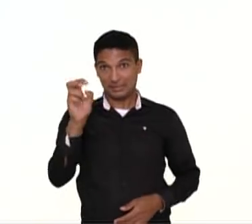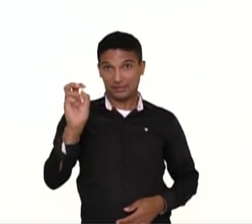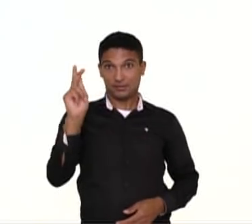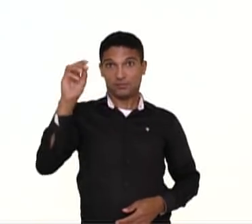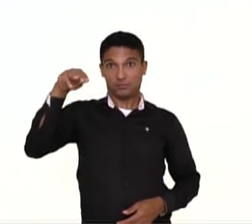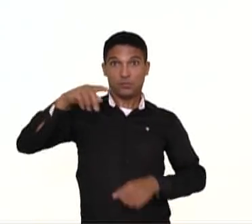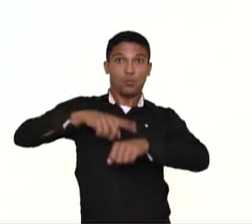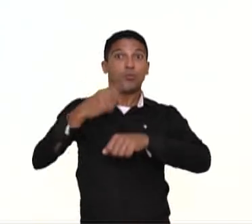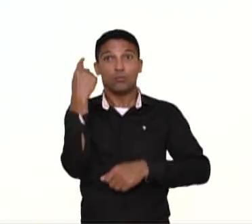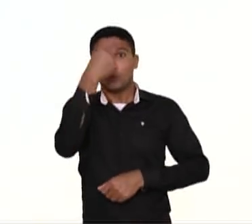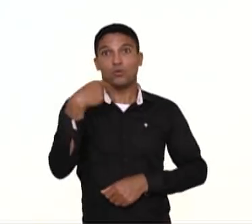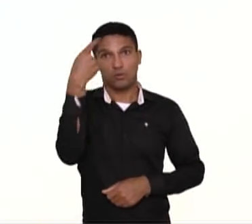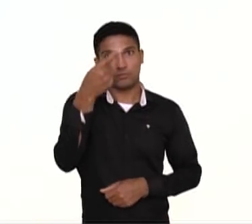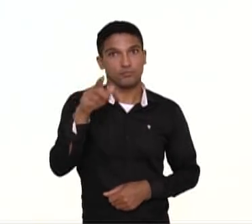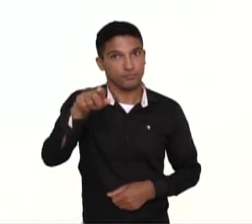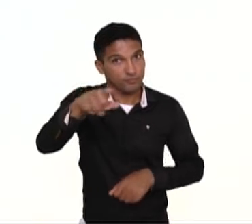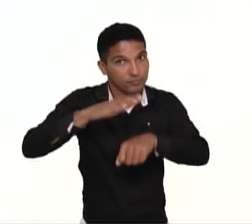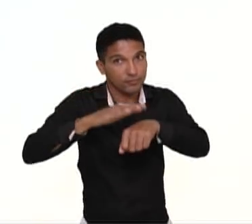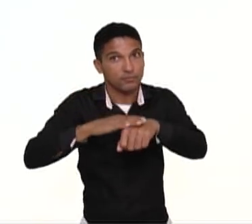voltamos.